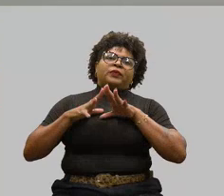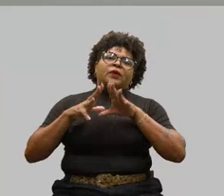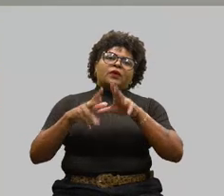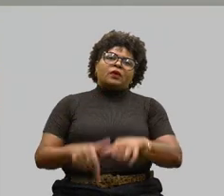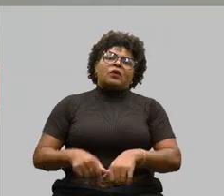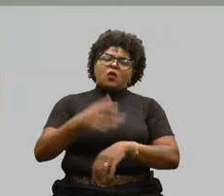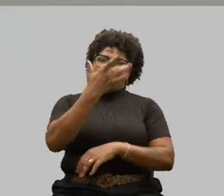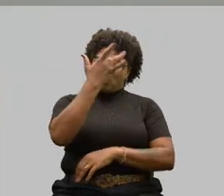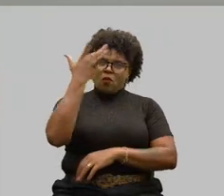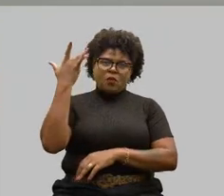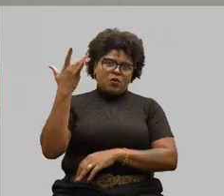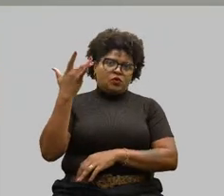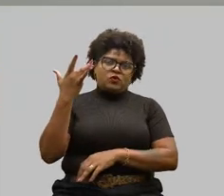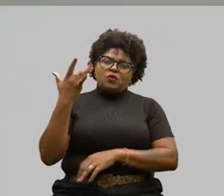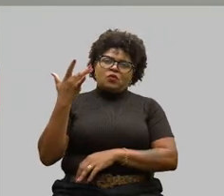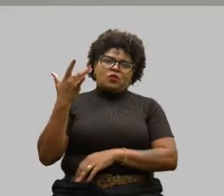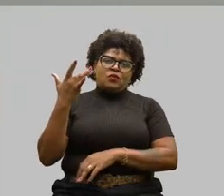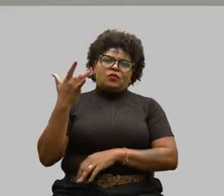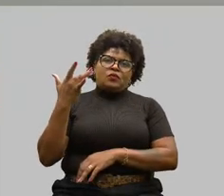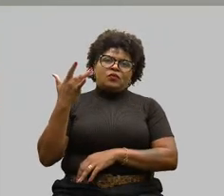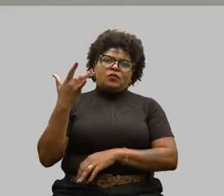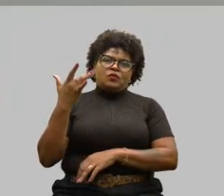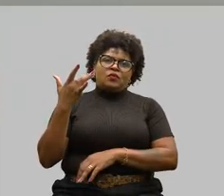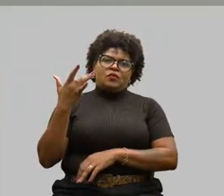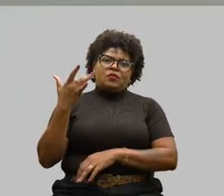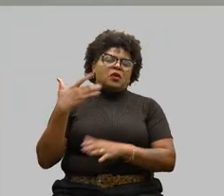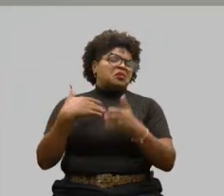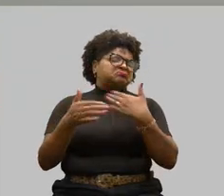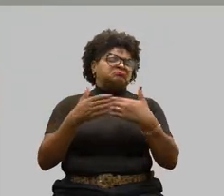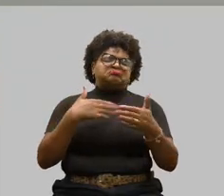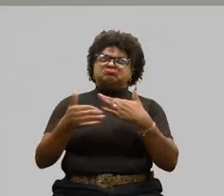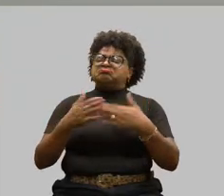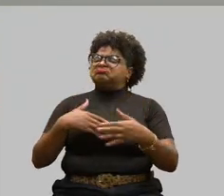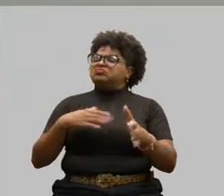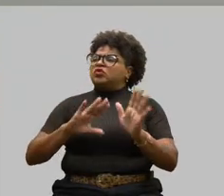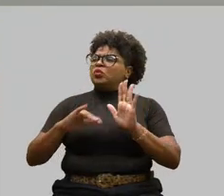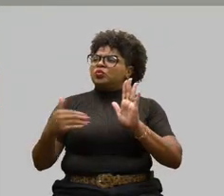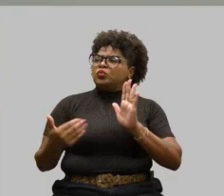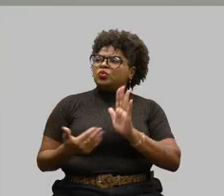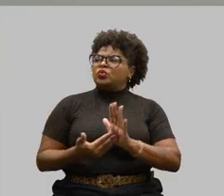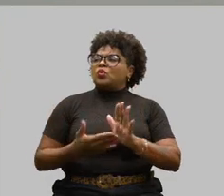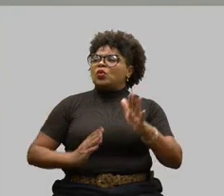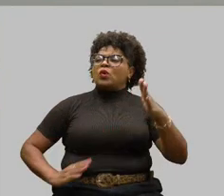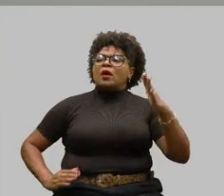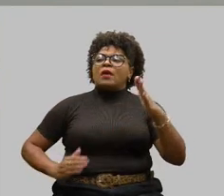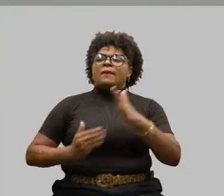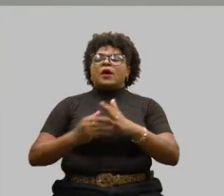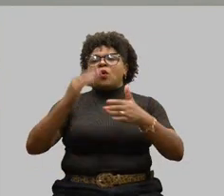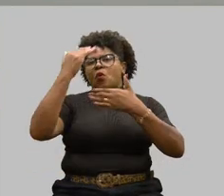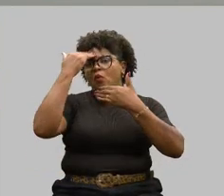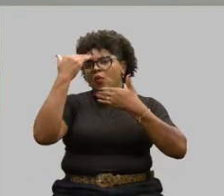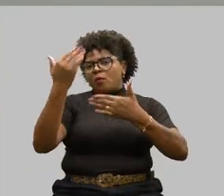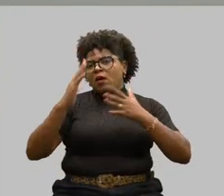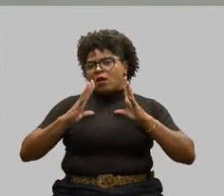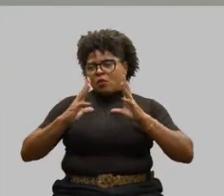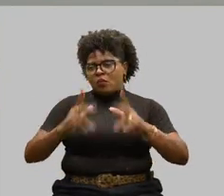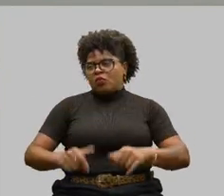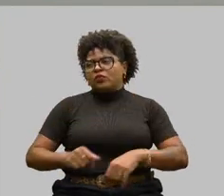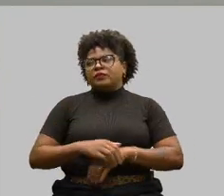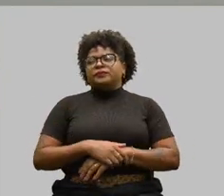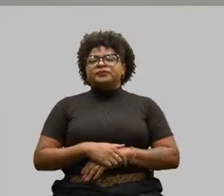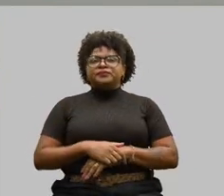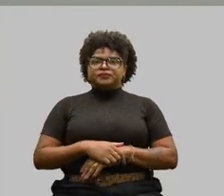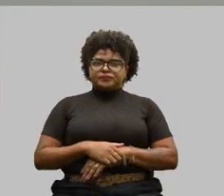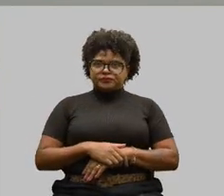cidadãos independentemente de suas habilidades ou limitações muito Obrigado a todos